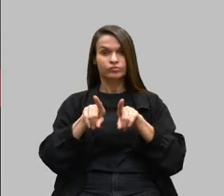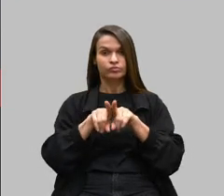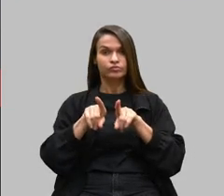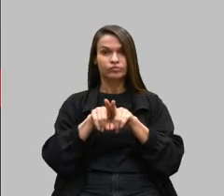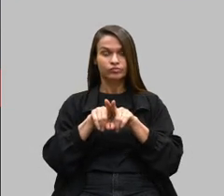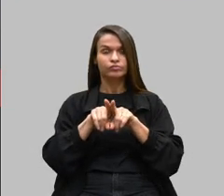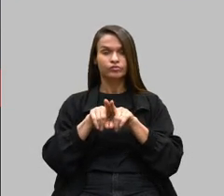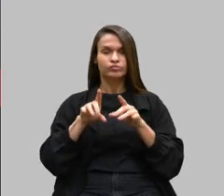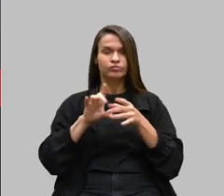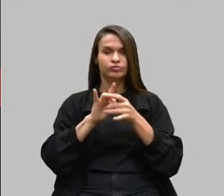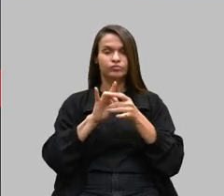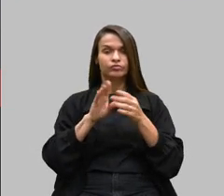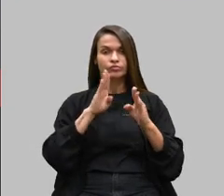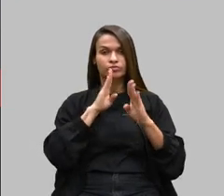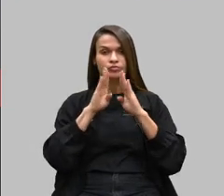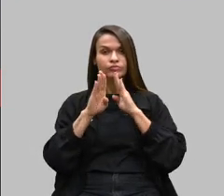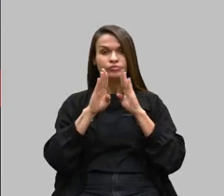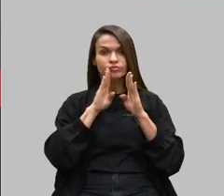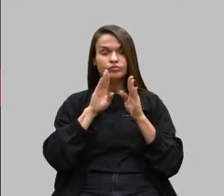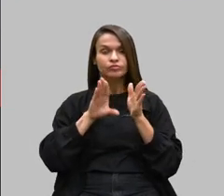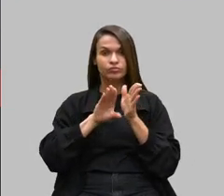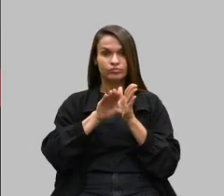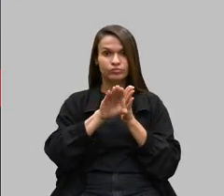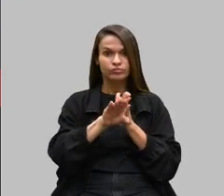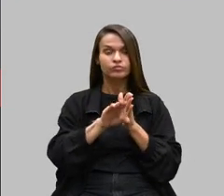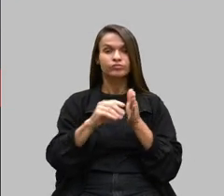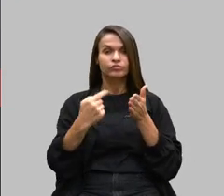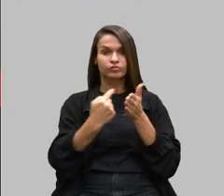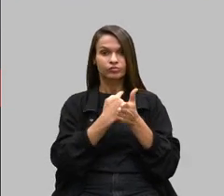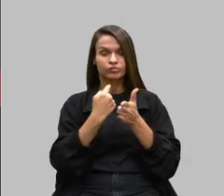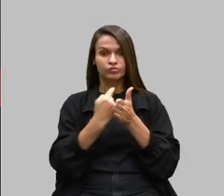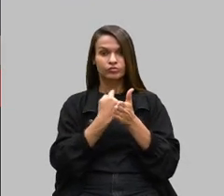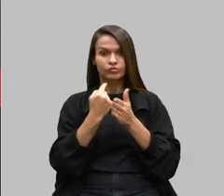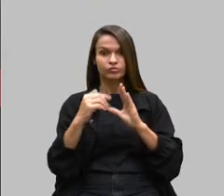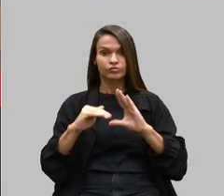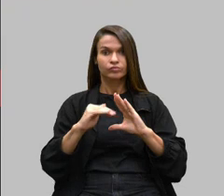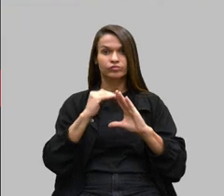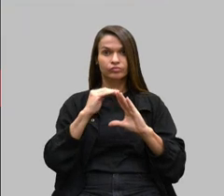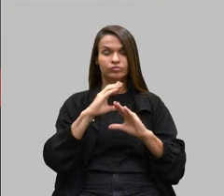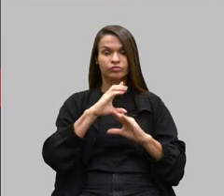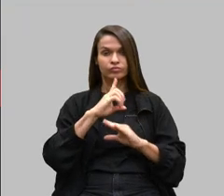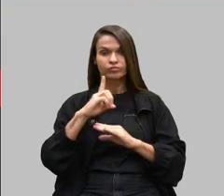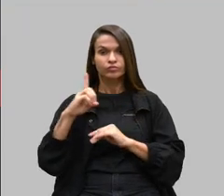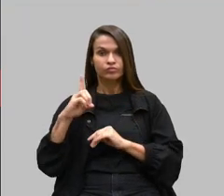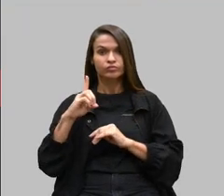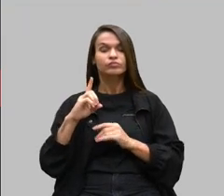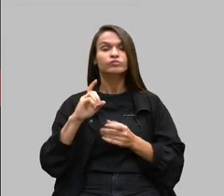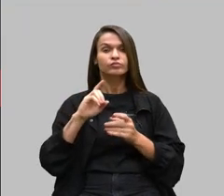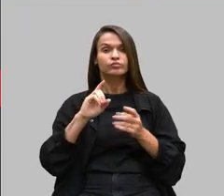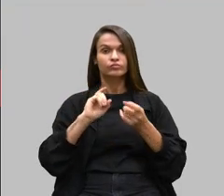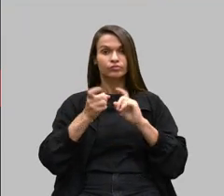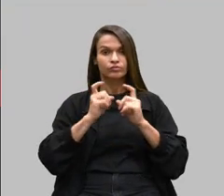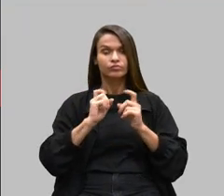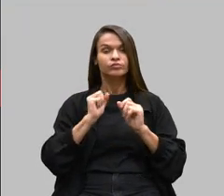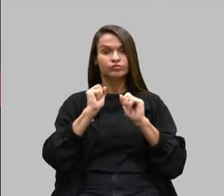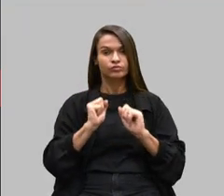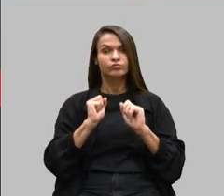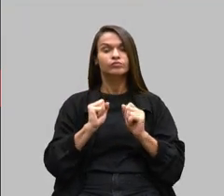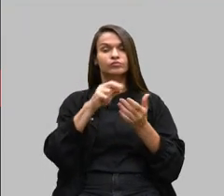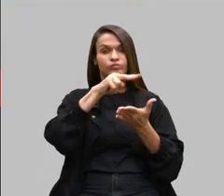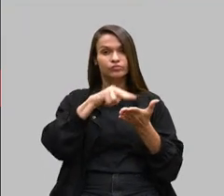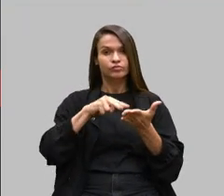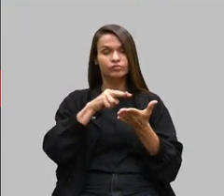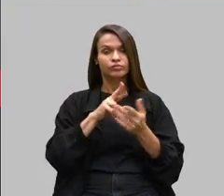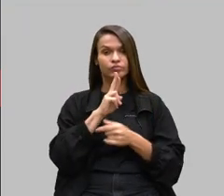Facebook ou do Google as perguntas serão encaminhadas à coordenação da reunião e poderão ser lidas e